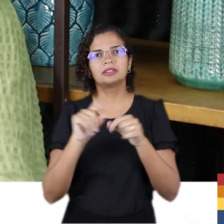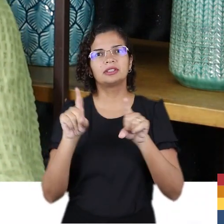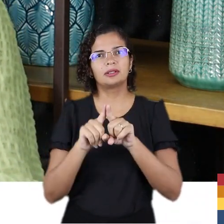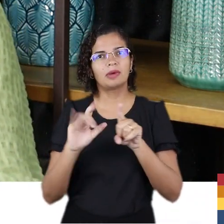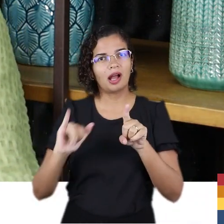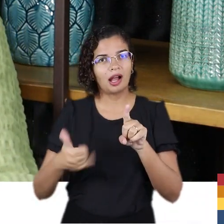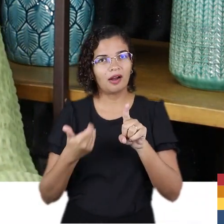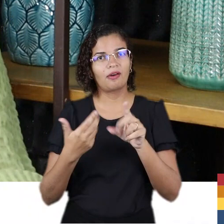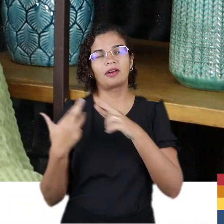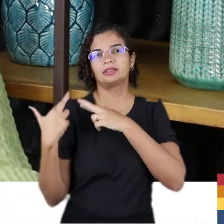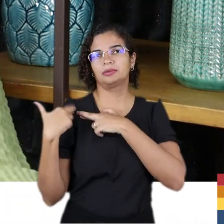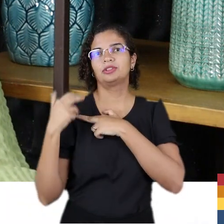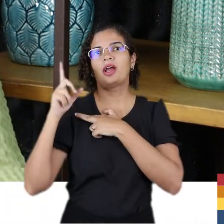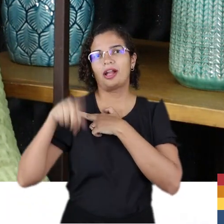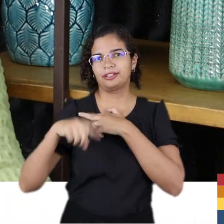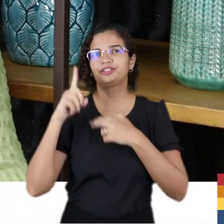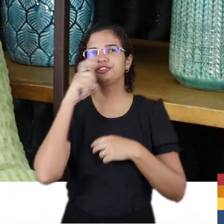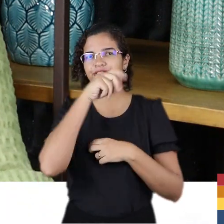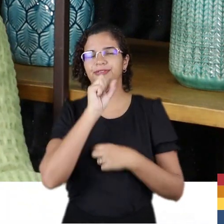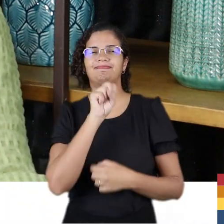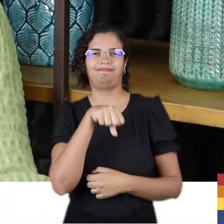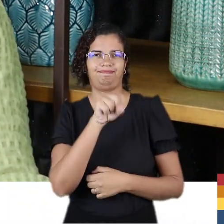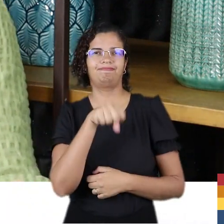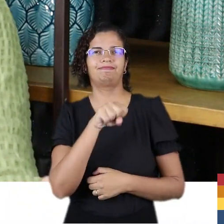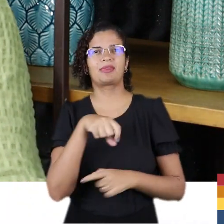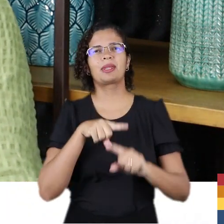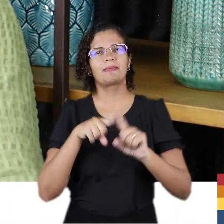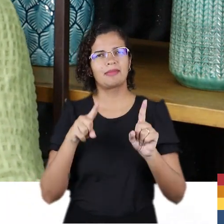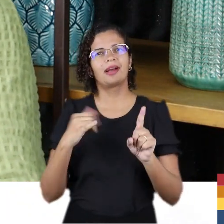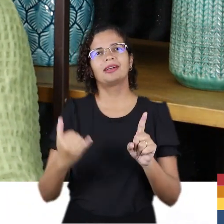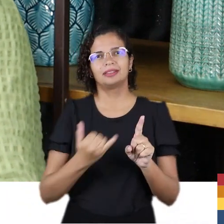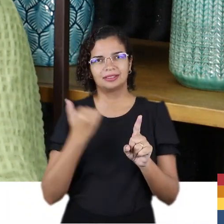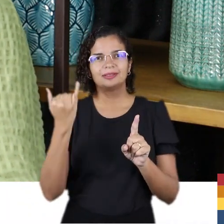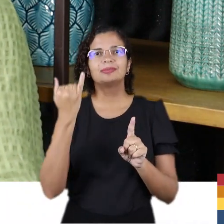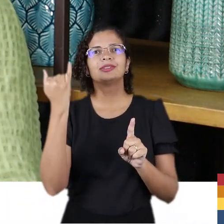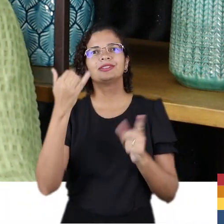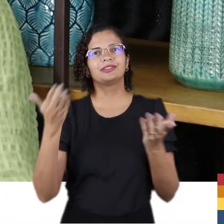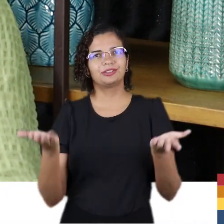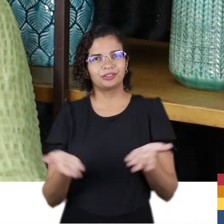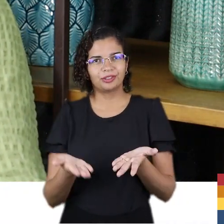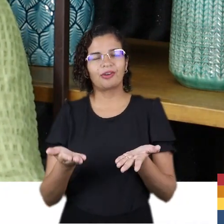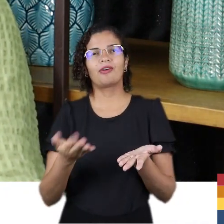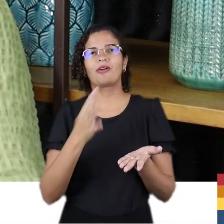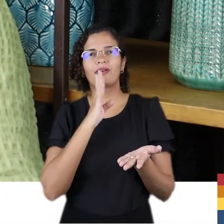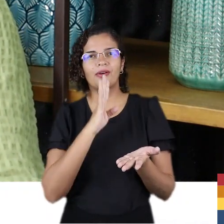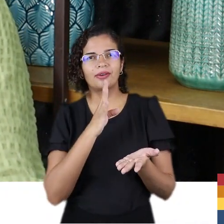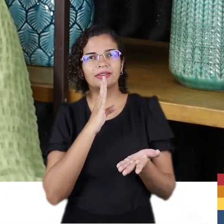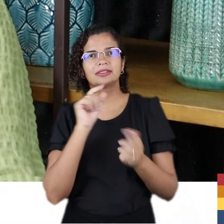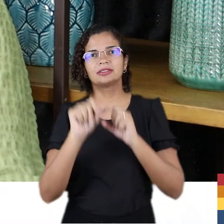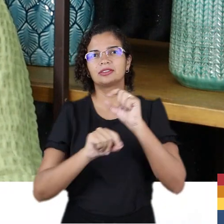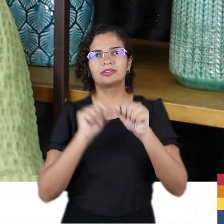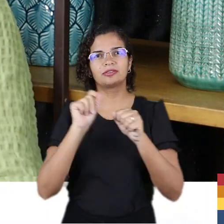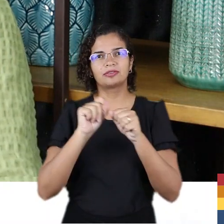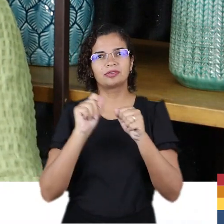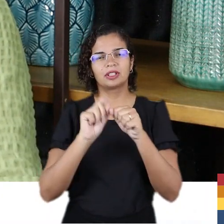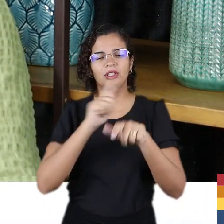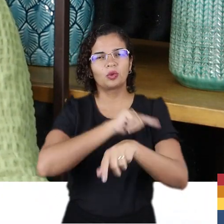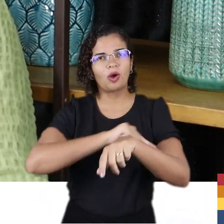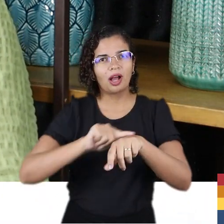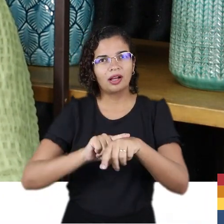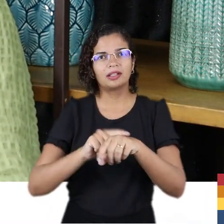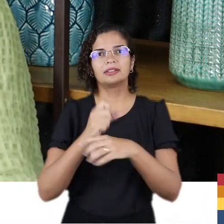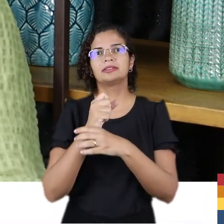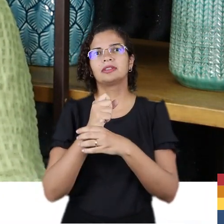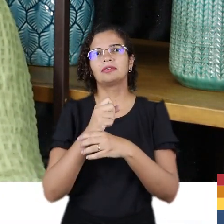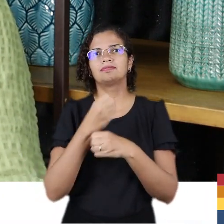complexa, sim, né? Mas ela é muito oportuna, né? Porque a gente precisa, sim, colocar a educação e o currículo a favor de todos, né?